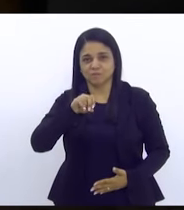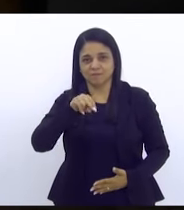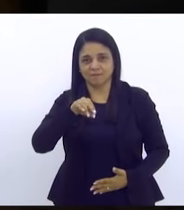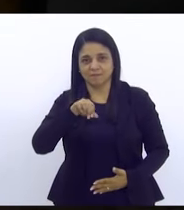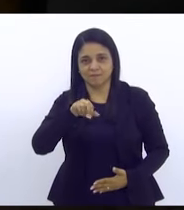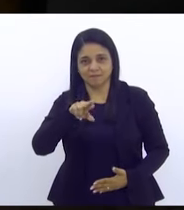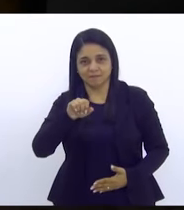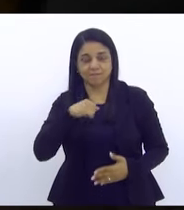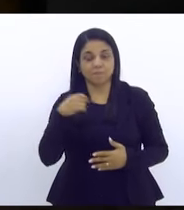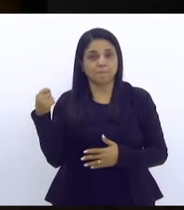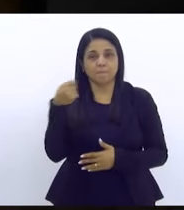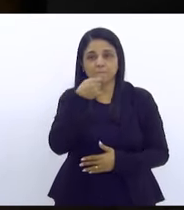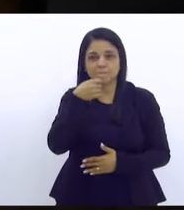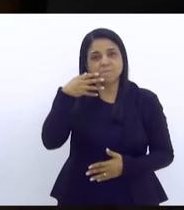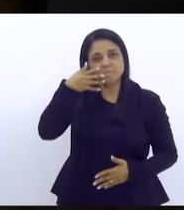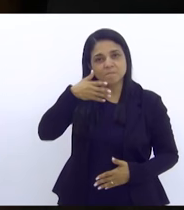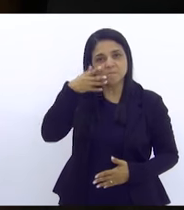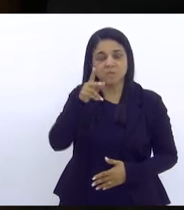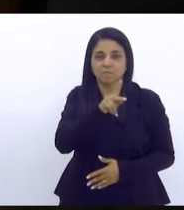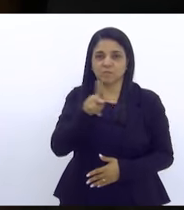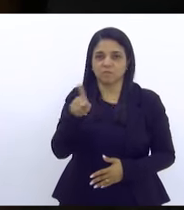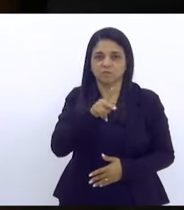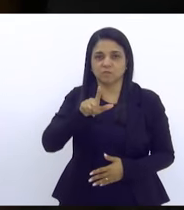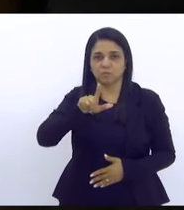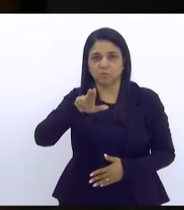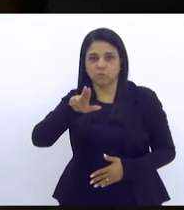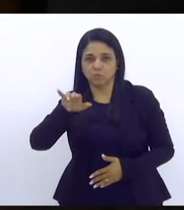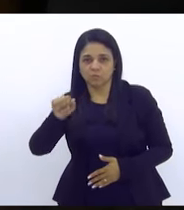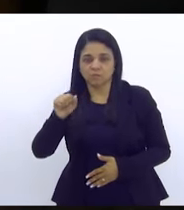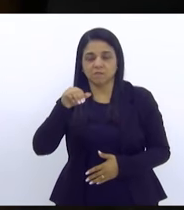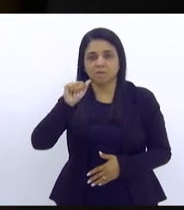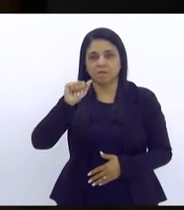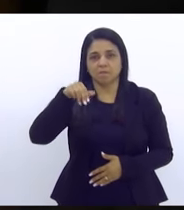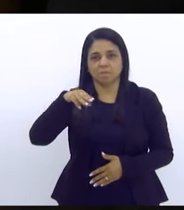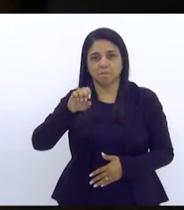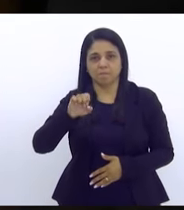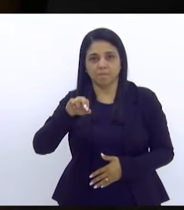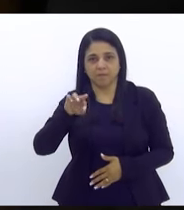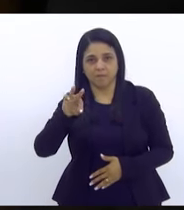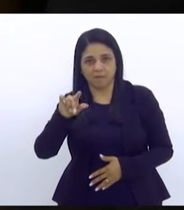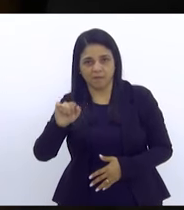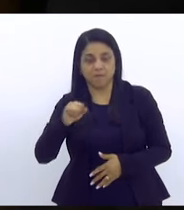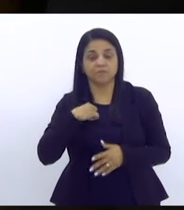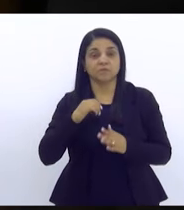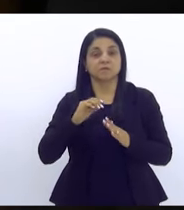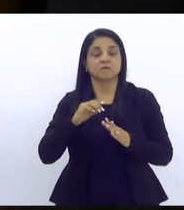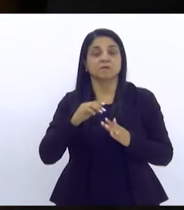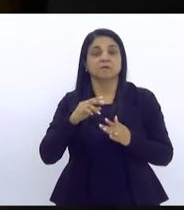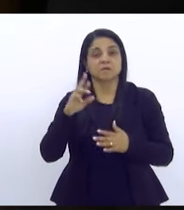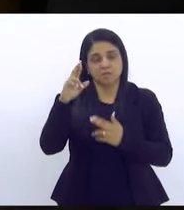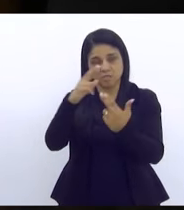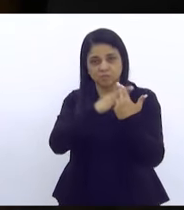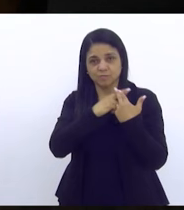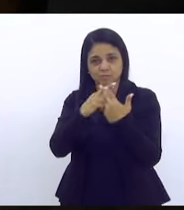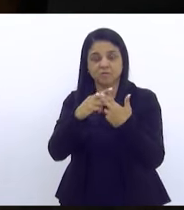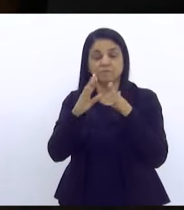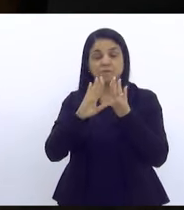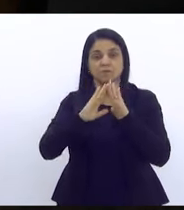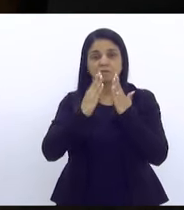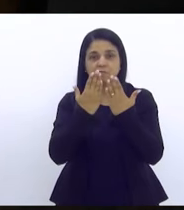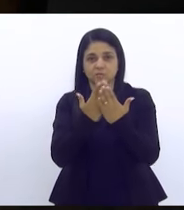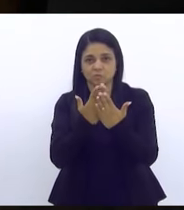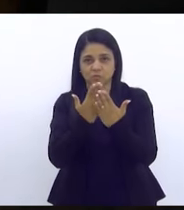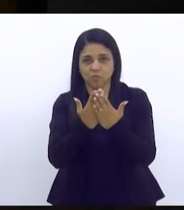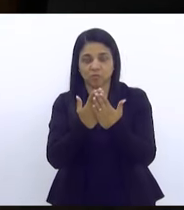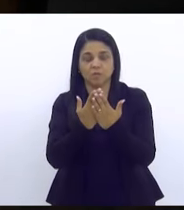para a professora Lúcia Amélia, superintendente da Escola Bíblica Dominical da Assembleia de Deus